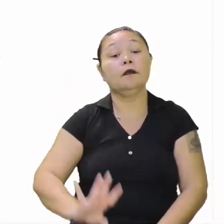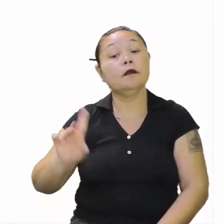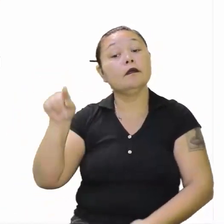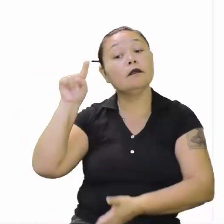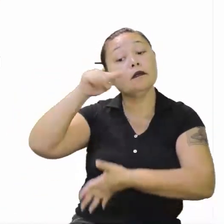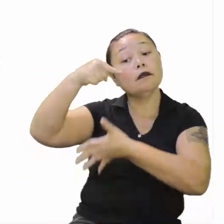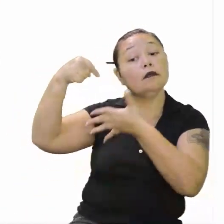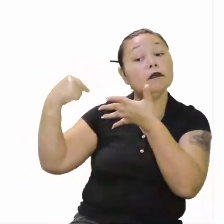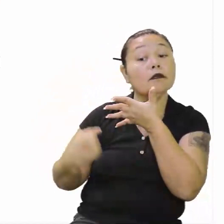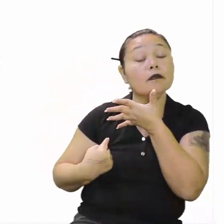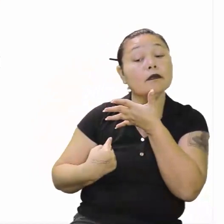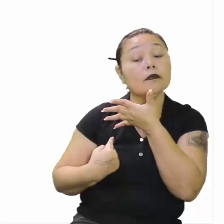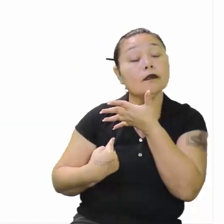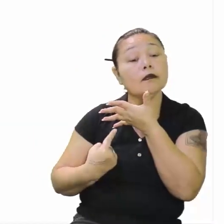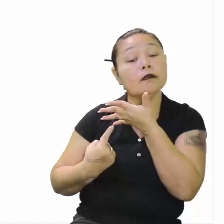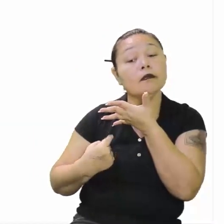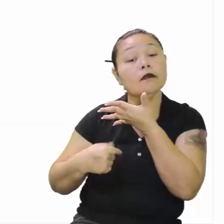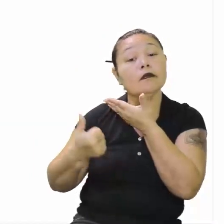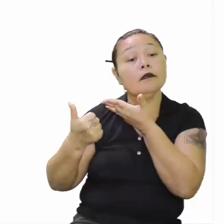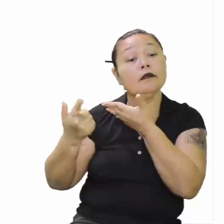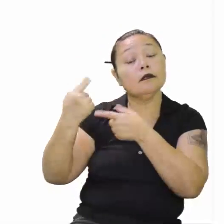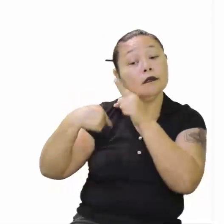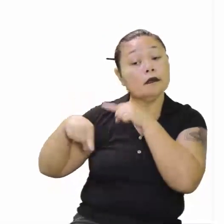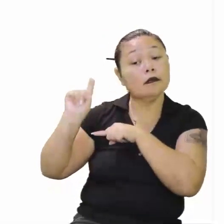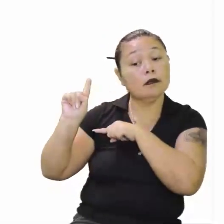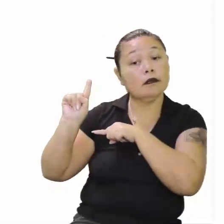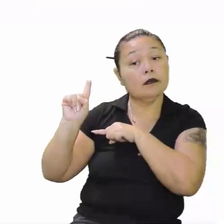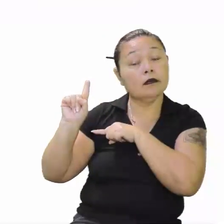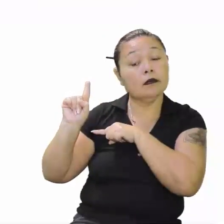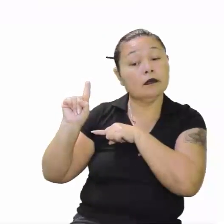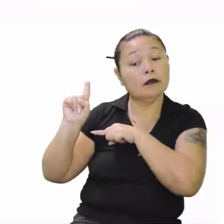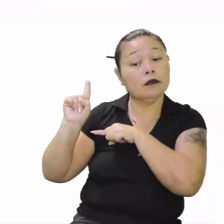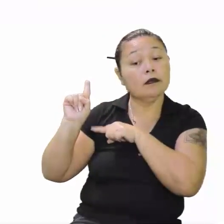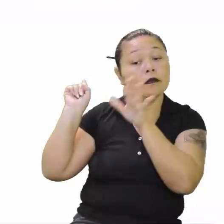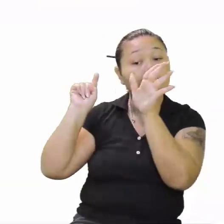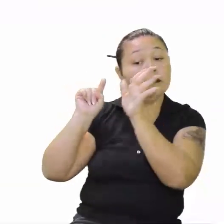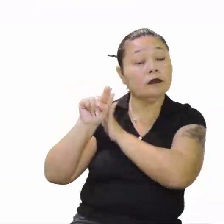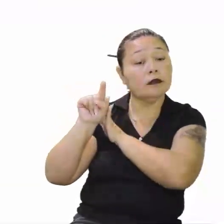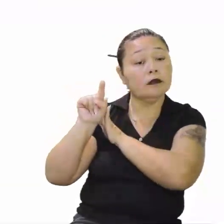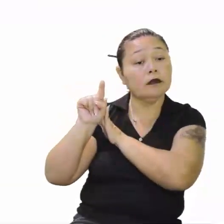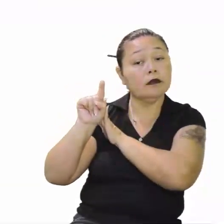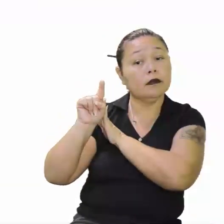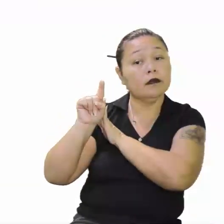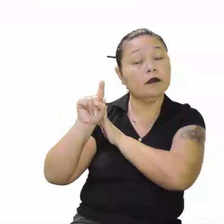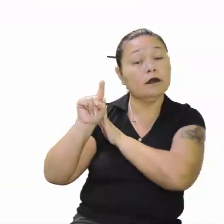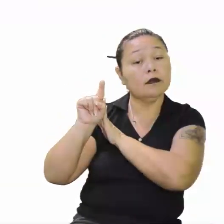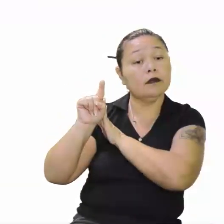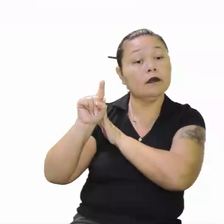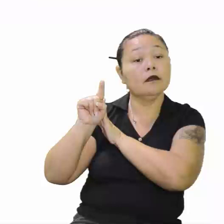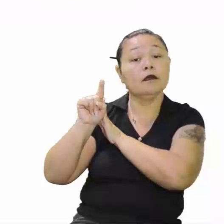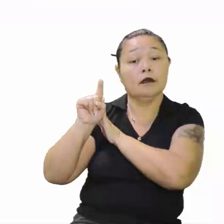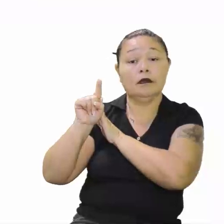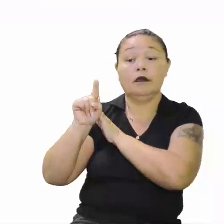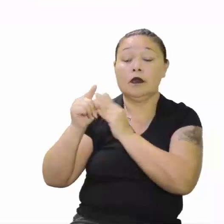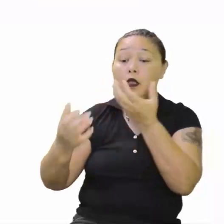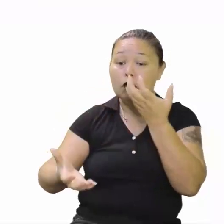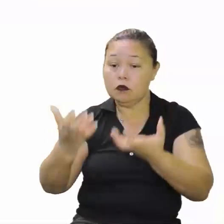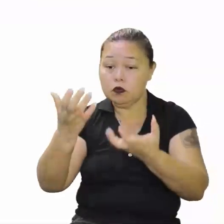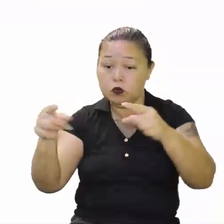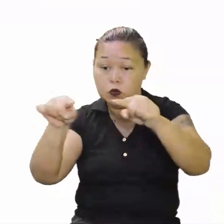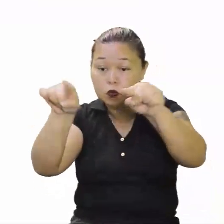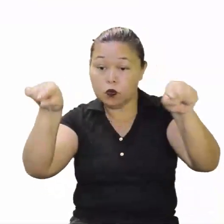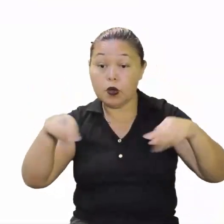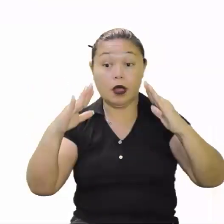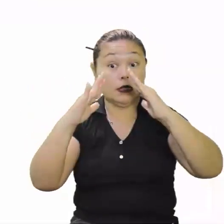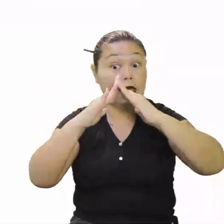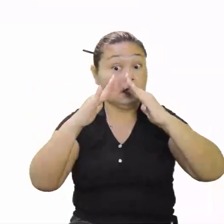caros alunos, tá bom? Voltando ao que pego na primeira aí, ó. Aquecer, né? Fazer fogueira dentro de